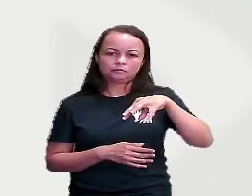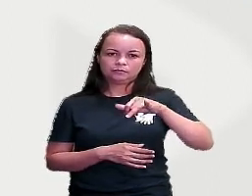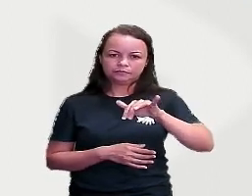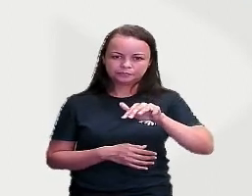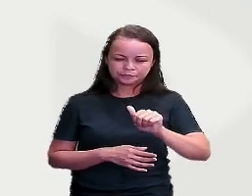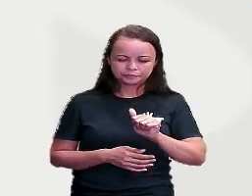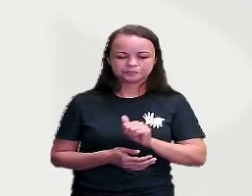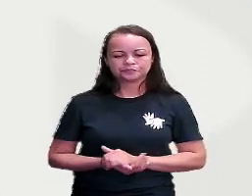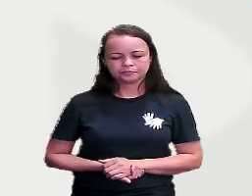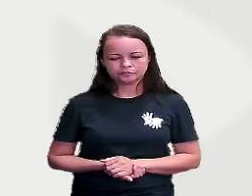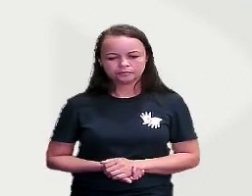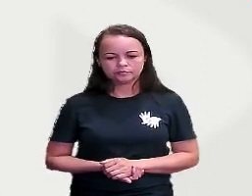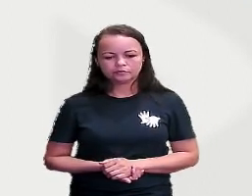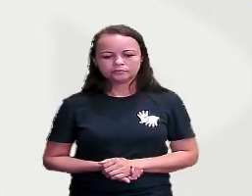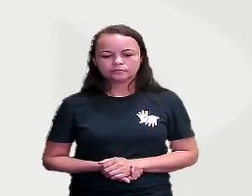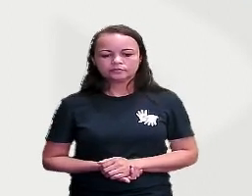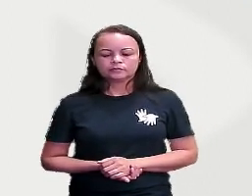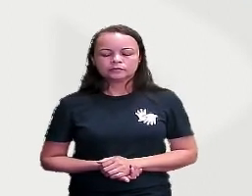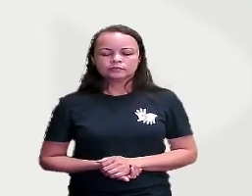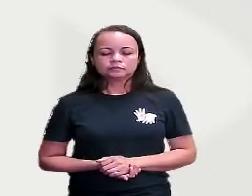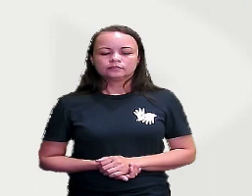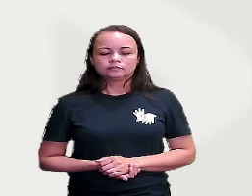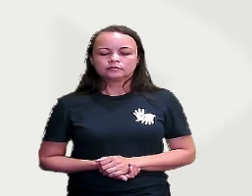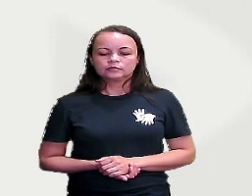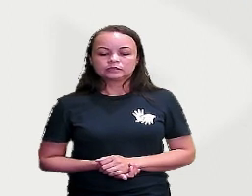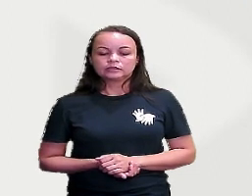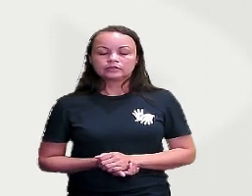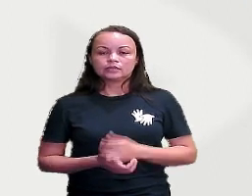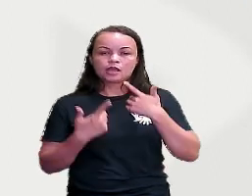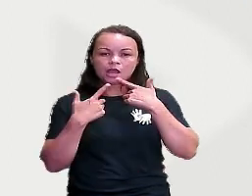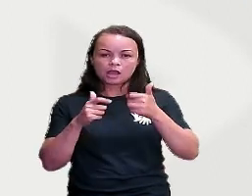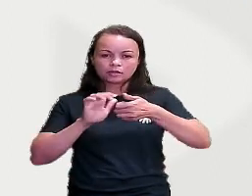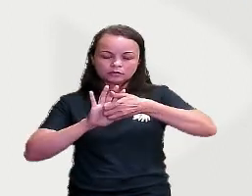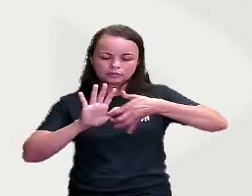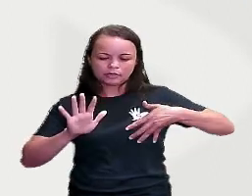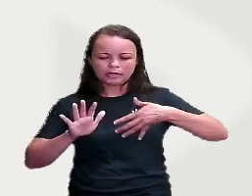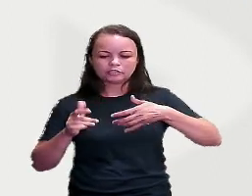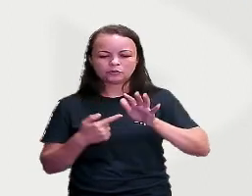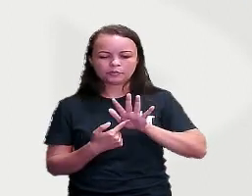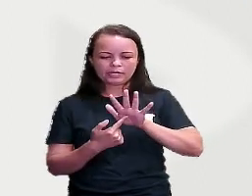Qual figura de linguagem está presente nas orações